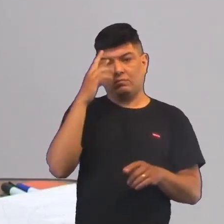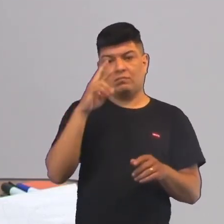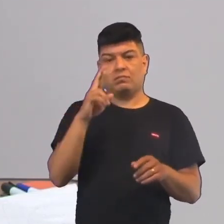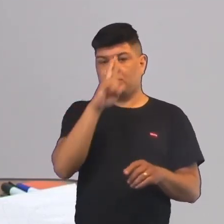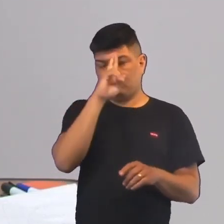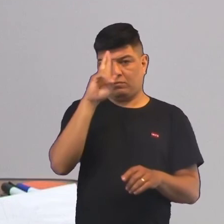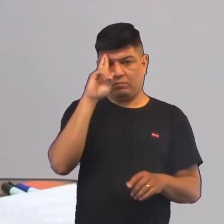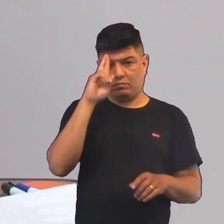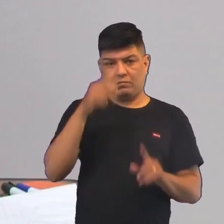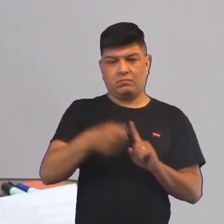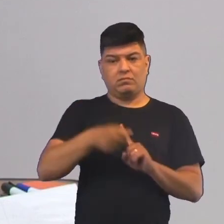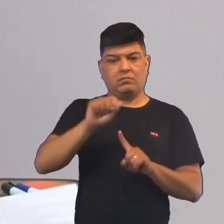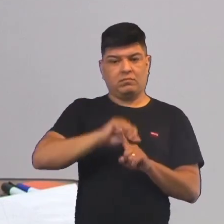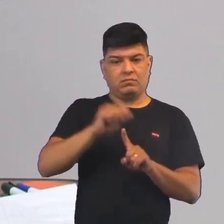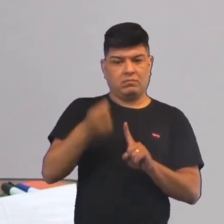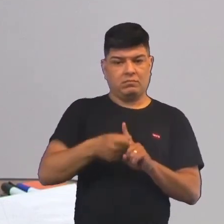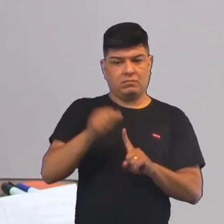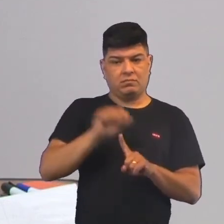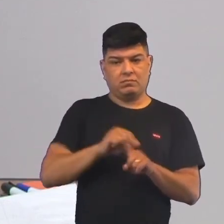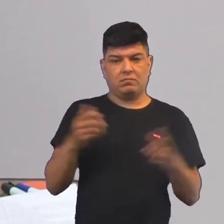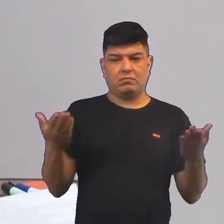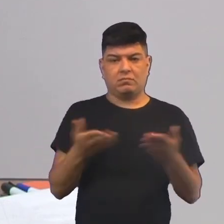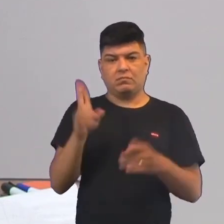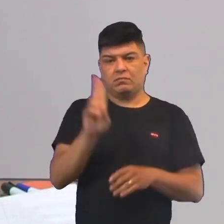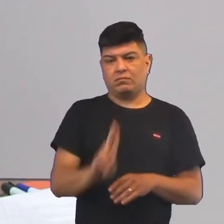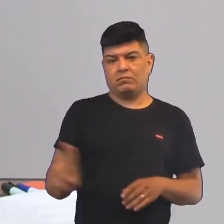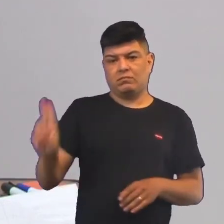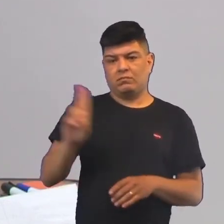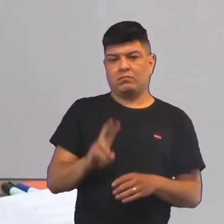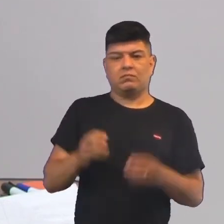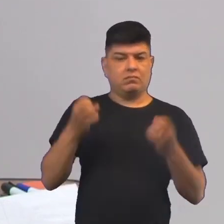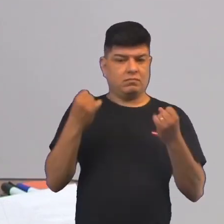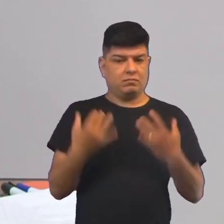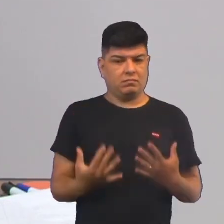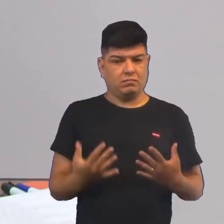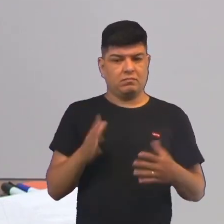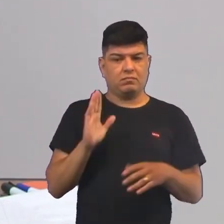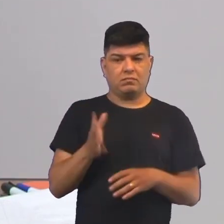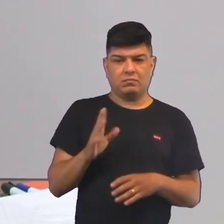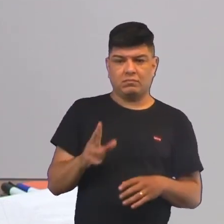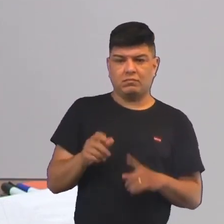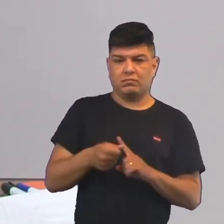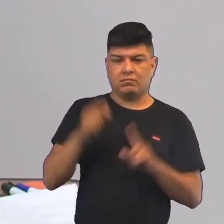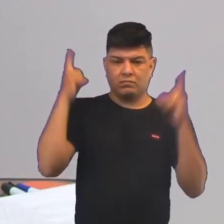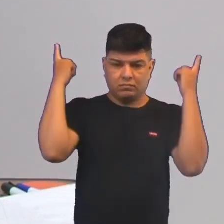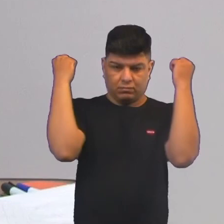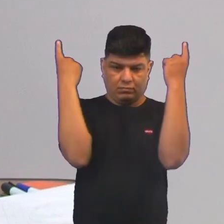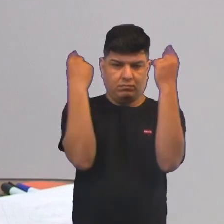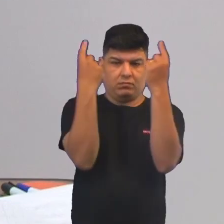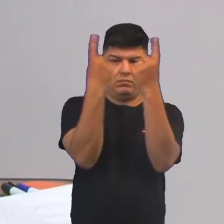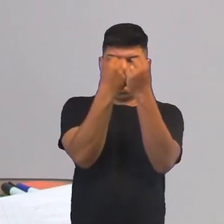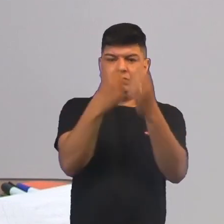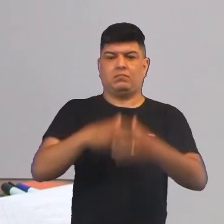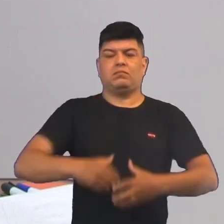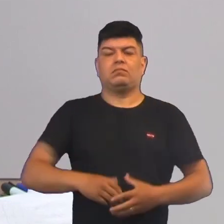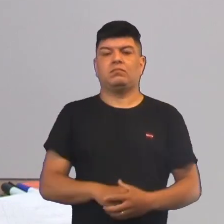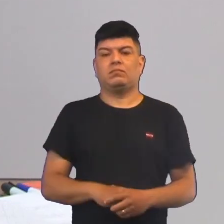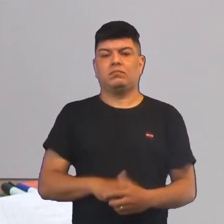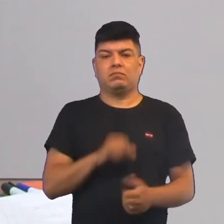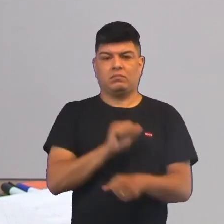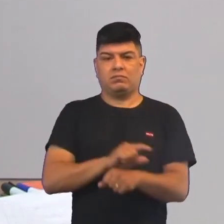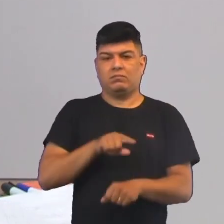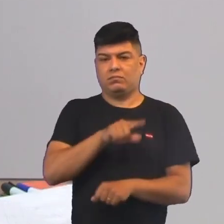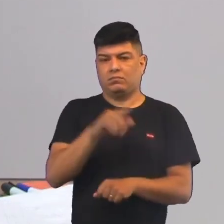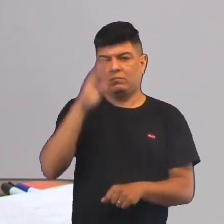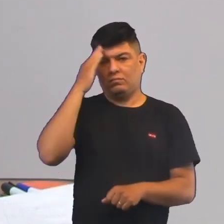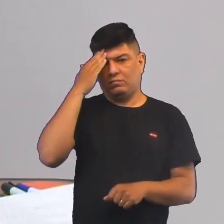do calendário, como nós vimos aí, que é o calendário atual que nós usamos, como já foi explicado, o calendário gregoriano, tá? Eu espero que